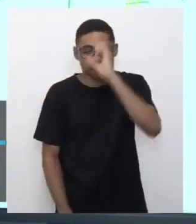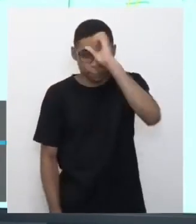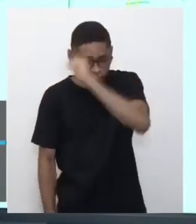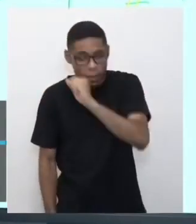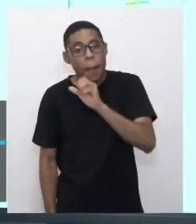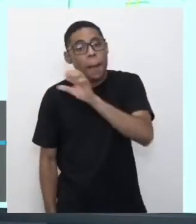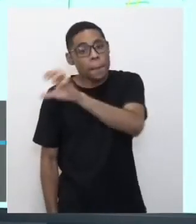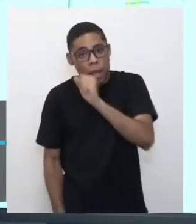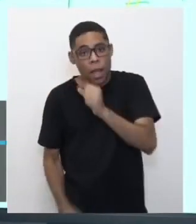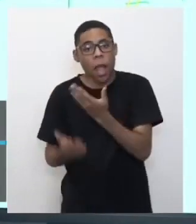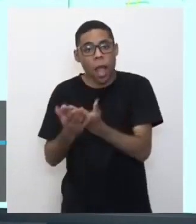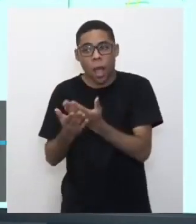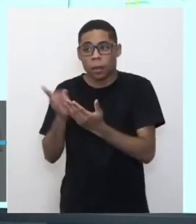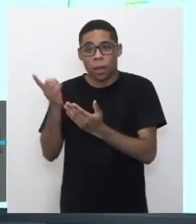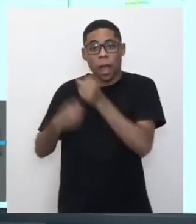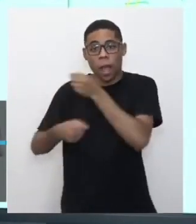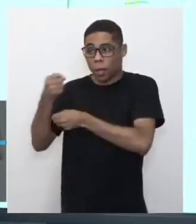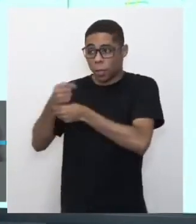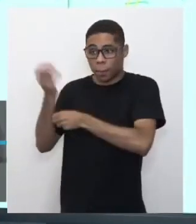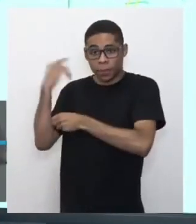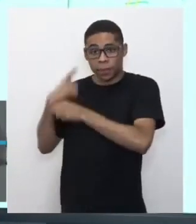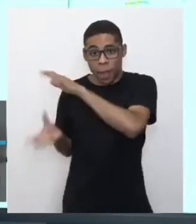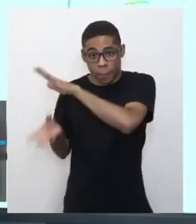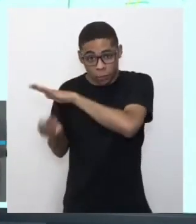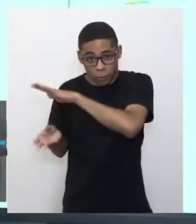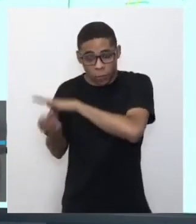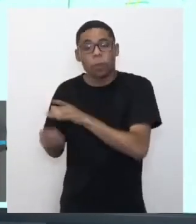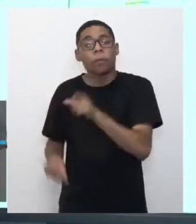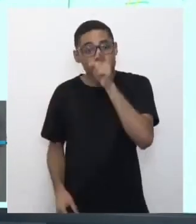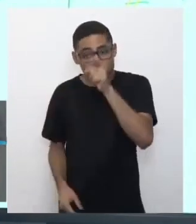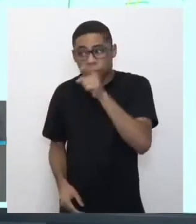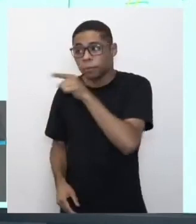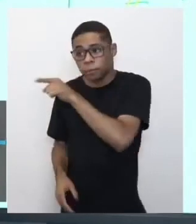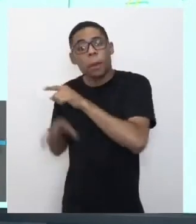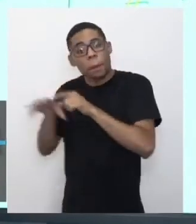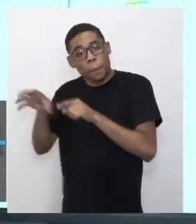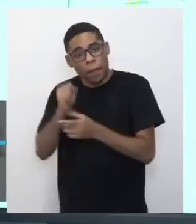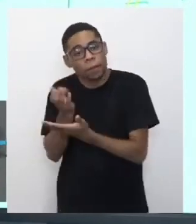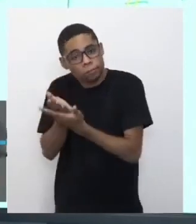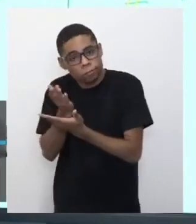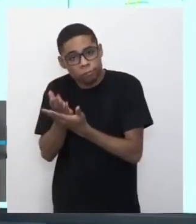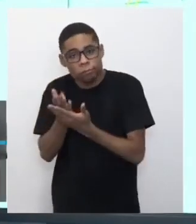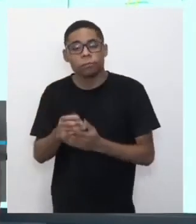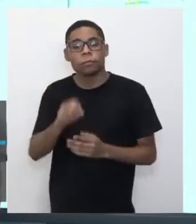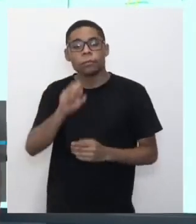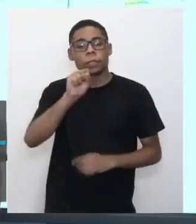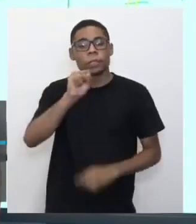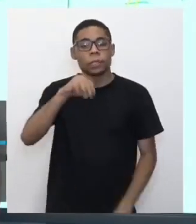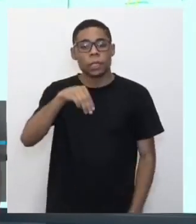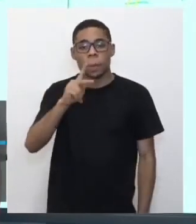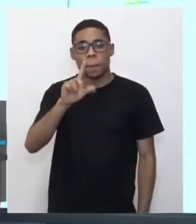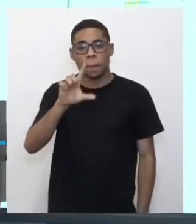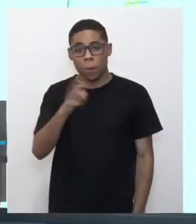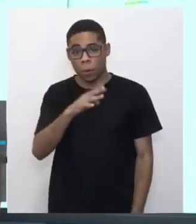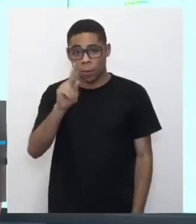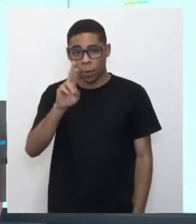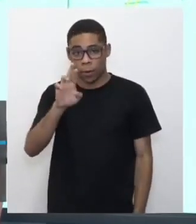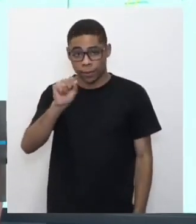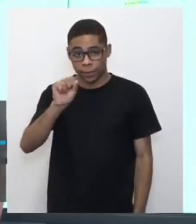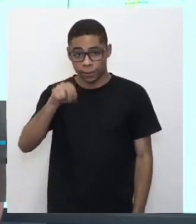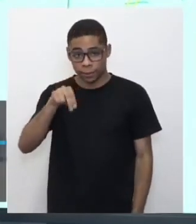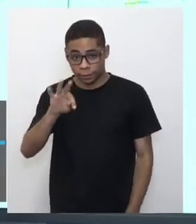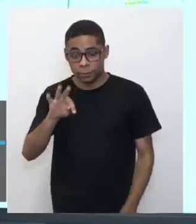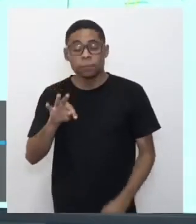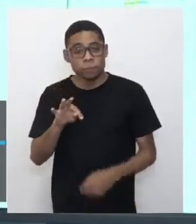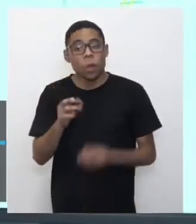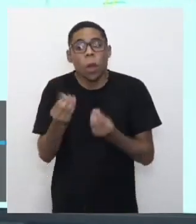as aulas aí do repositório do ano passado e deem uma estudada no Simple Present para a gente ver isso aí como é que funciona. Tudo bem?